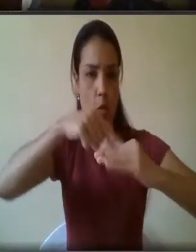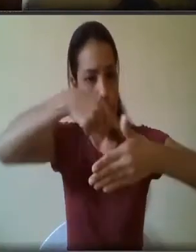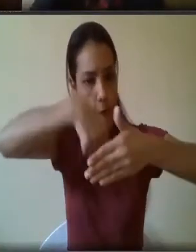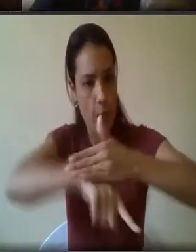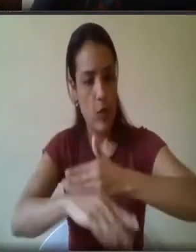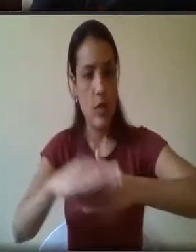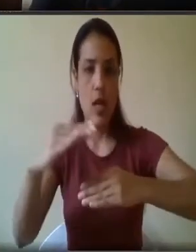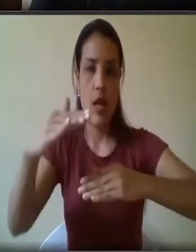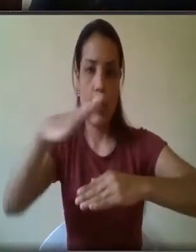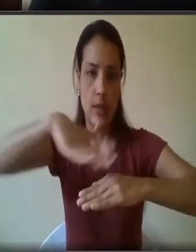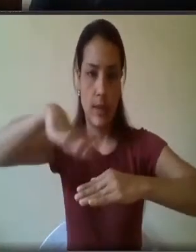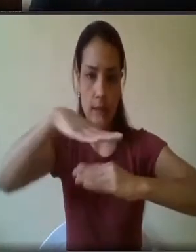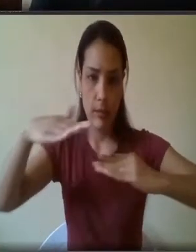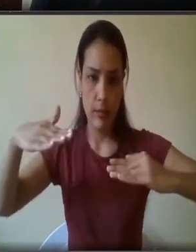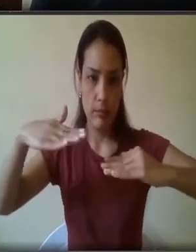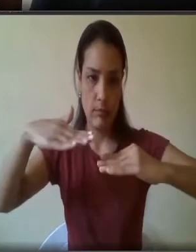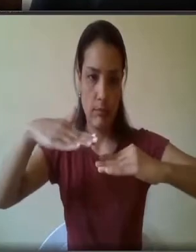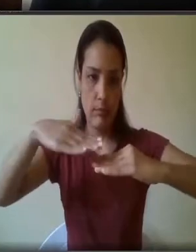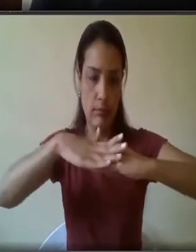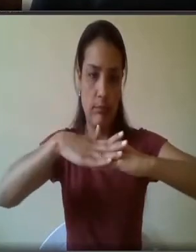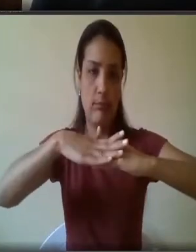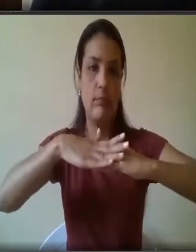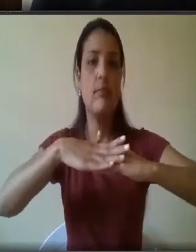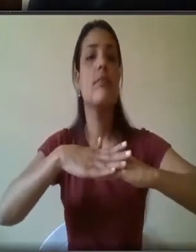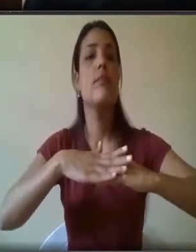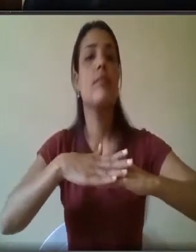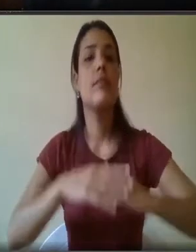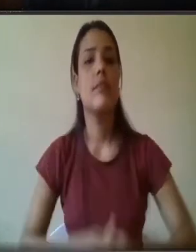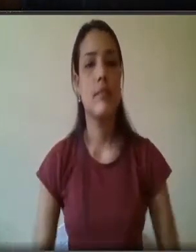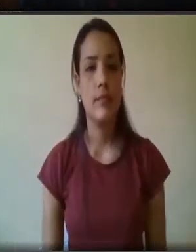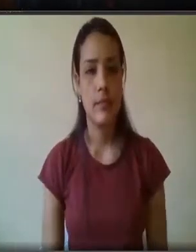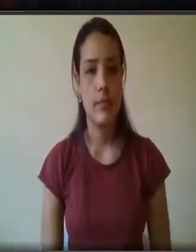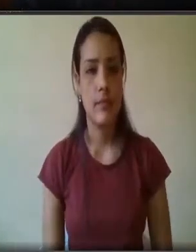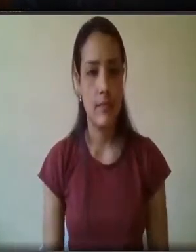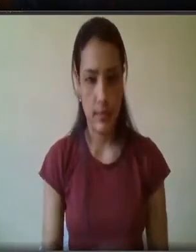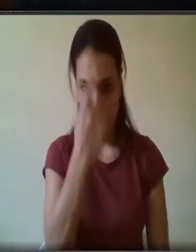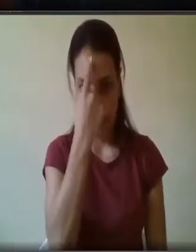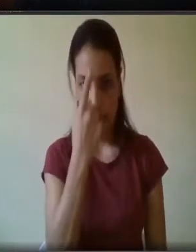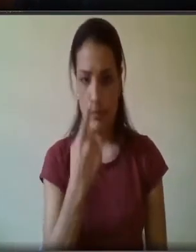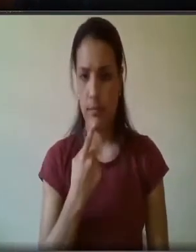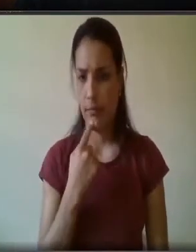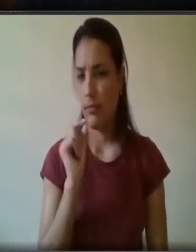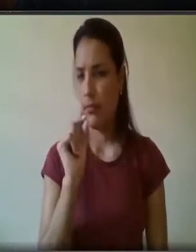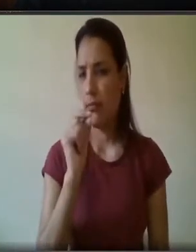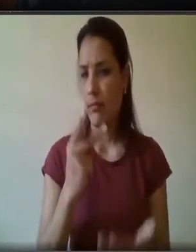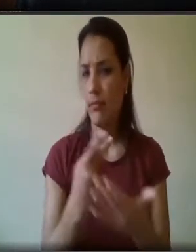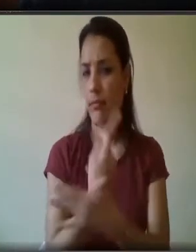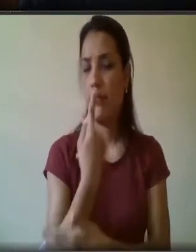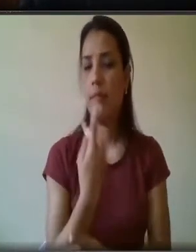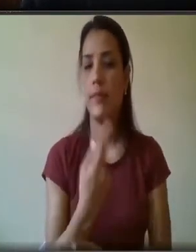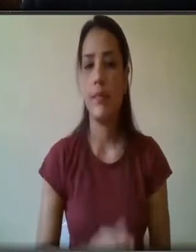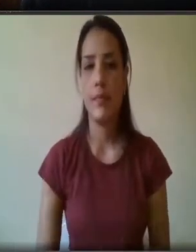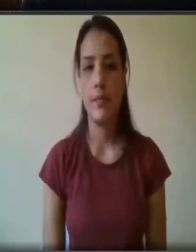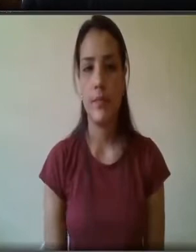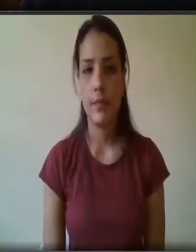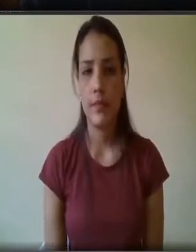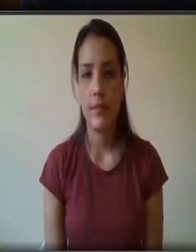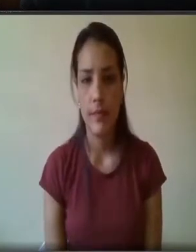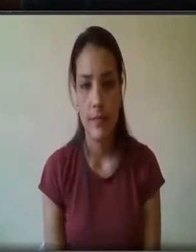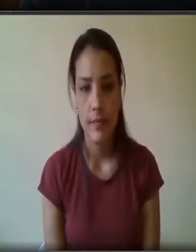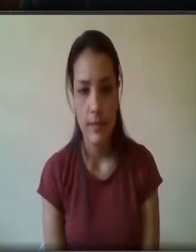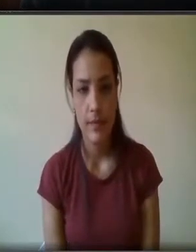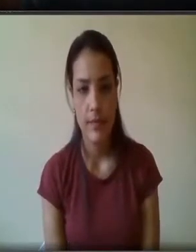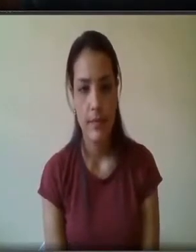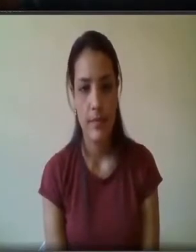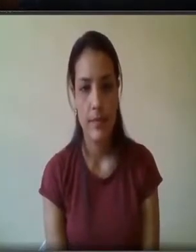uma impactar com a outra e o resultado é esse aqui que vocês estão vendo. Ó. Então eu tenho uma mergulhando, tá?